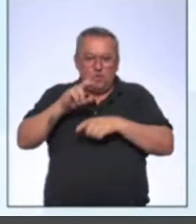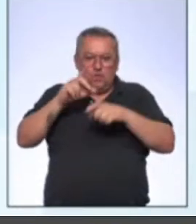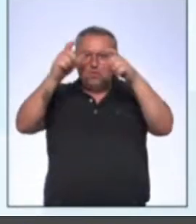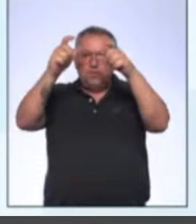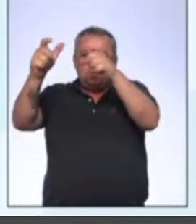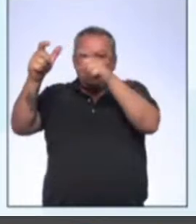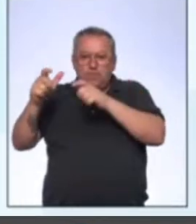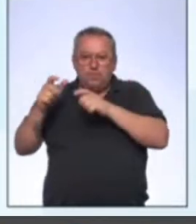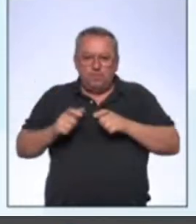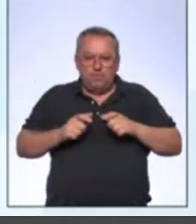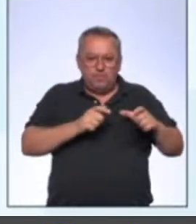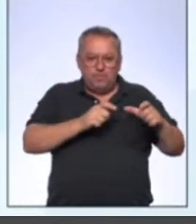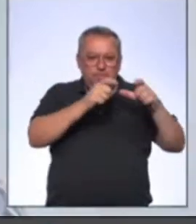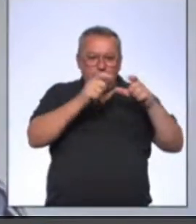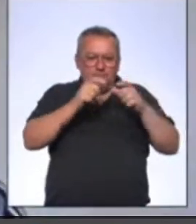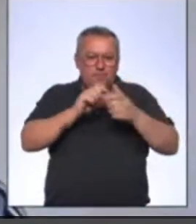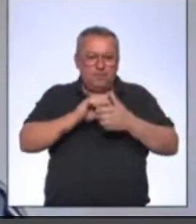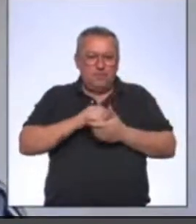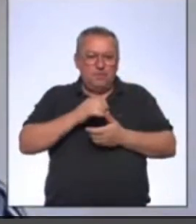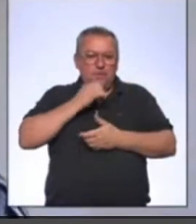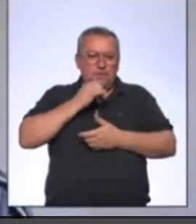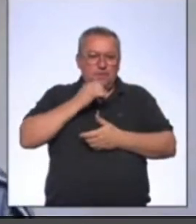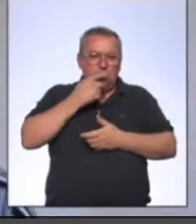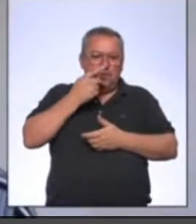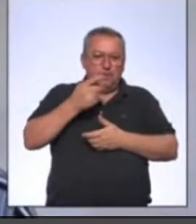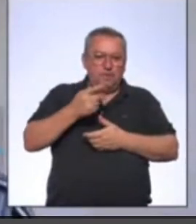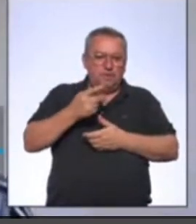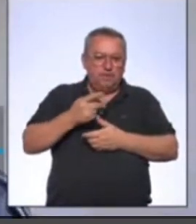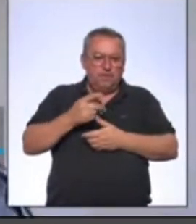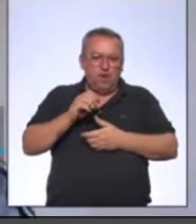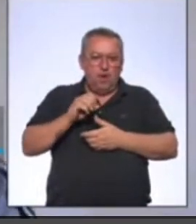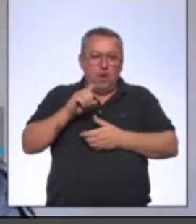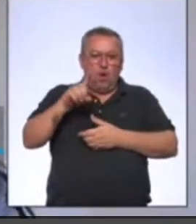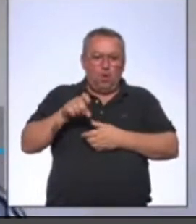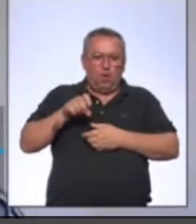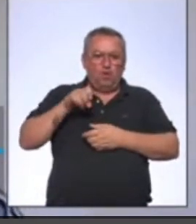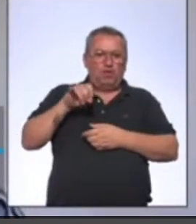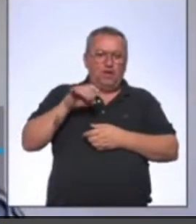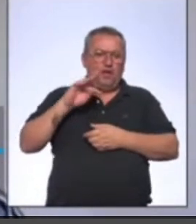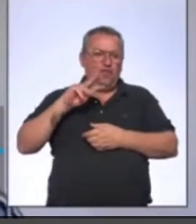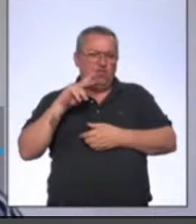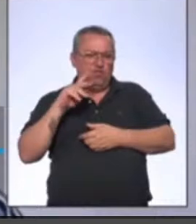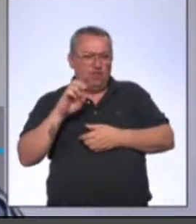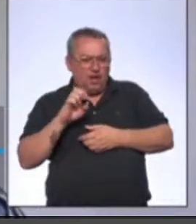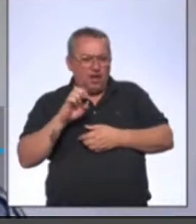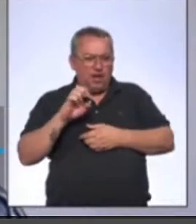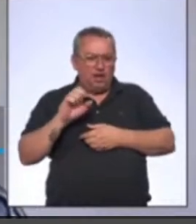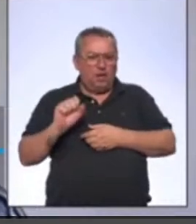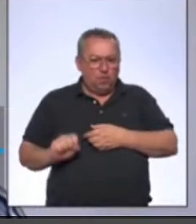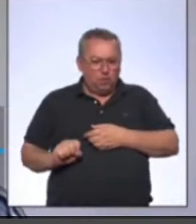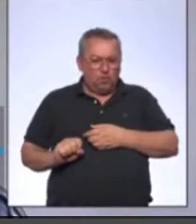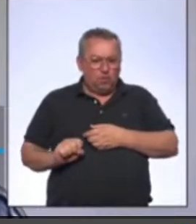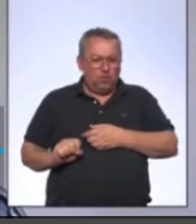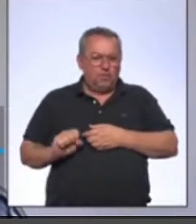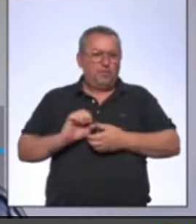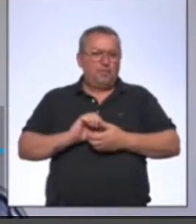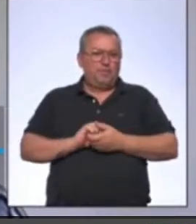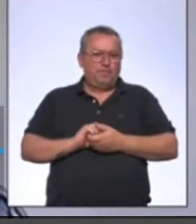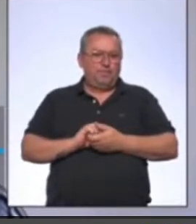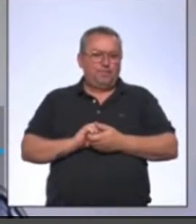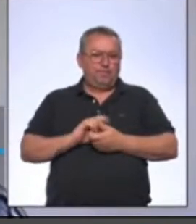regionalismo, como, por exemplo, falar oxe, tchê, né? E